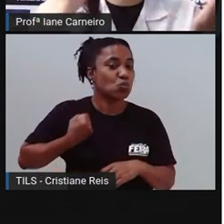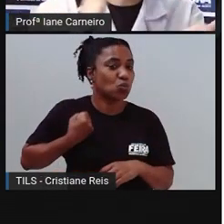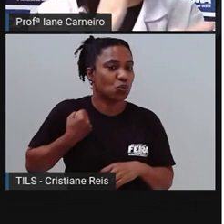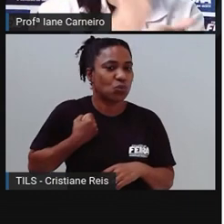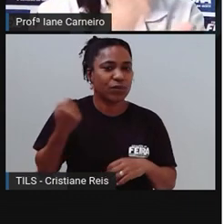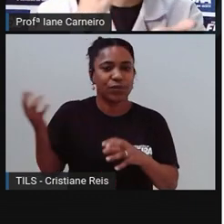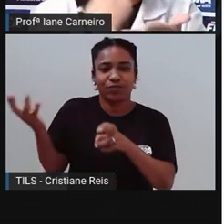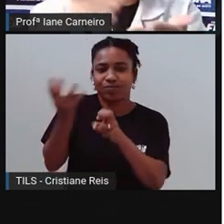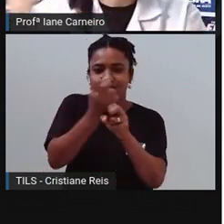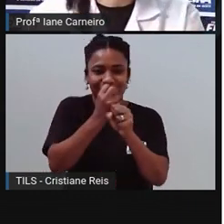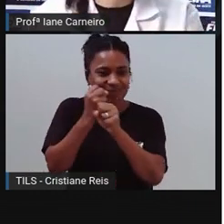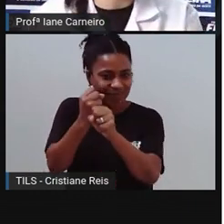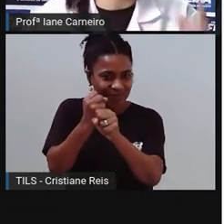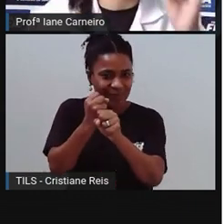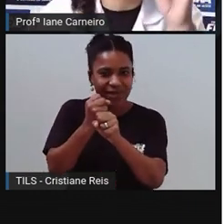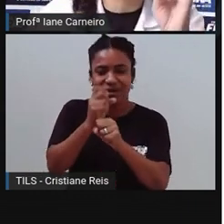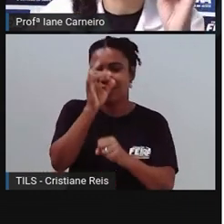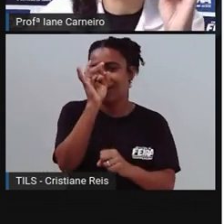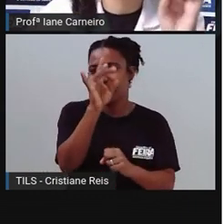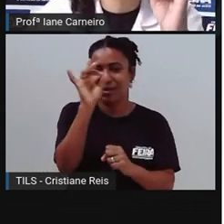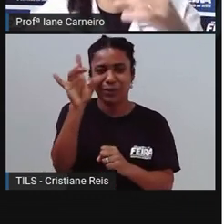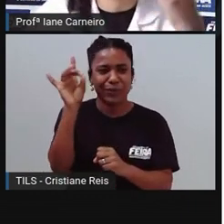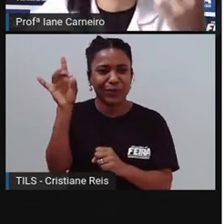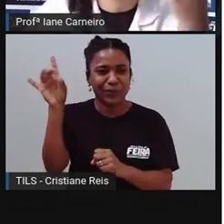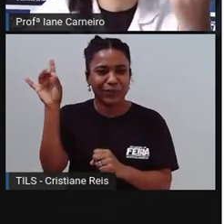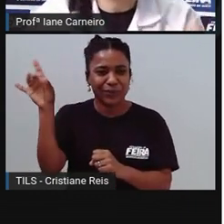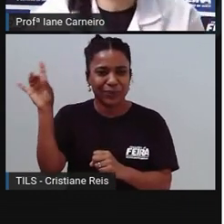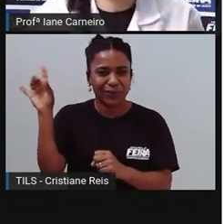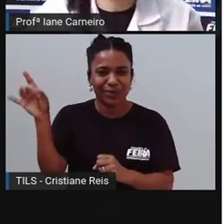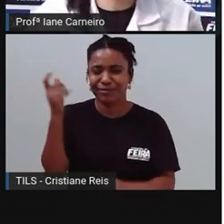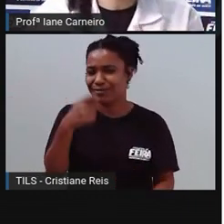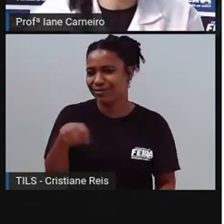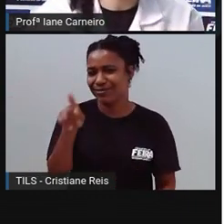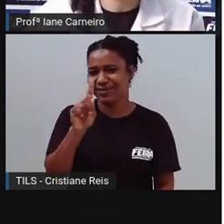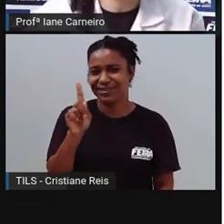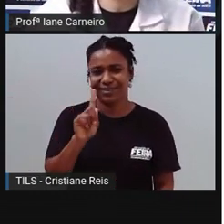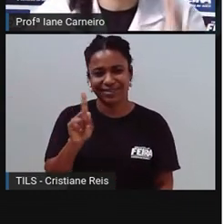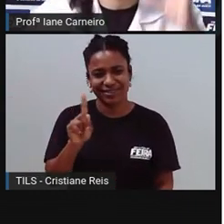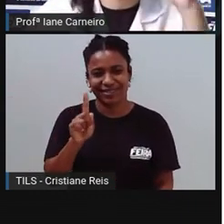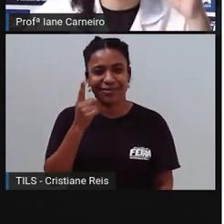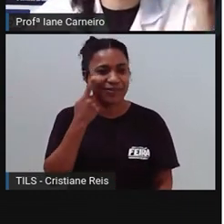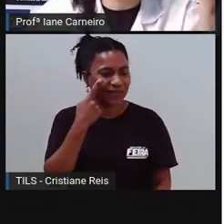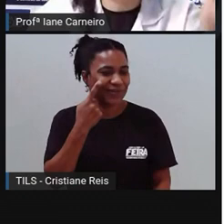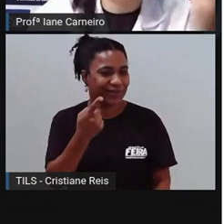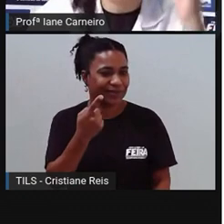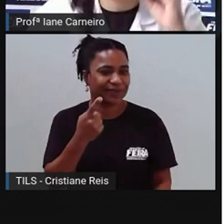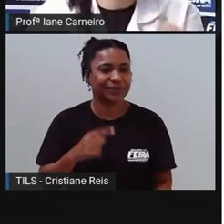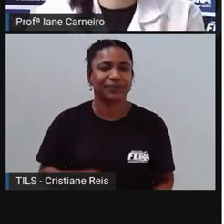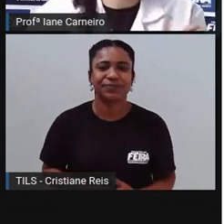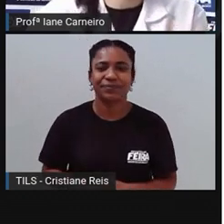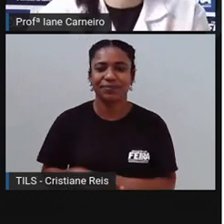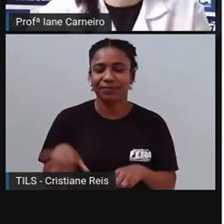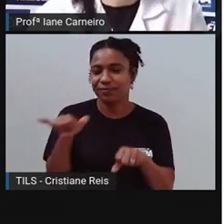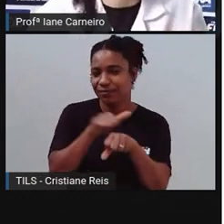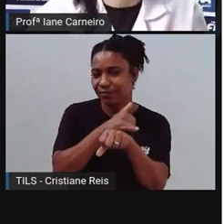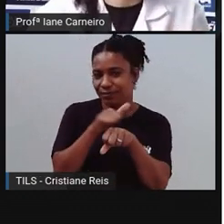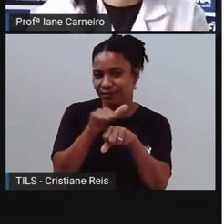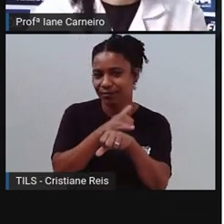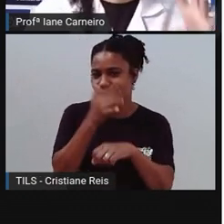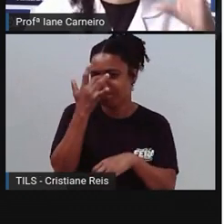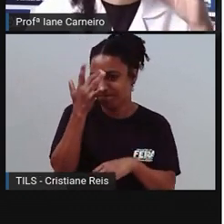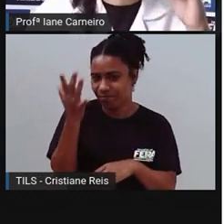sem precisar contar cada item, contar cada número, né? De um a um. Que é o quê? Olha só, uma estratégia que a Pro ensina para os alunos